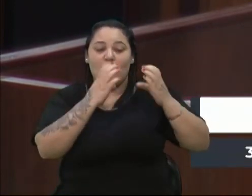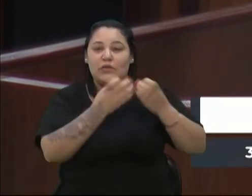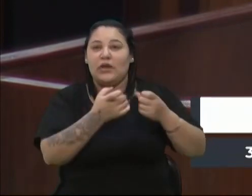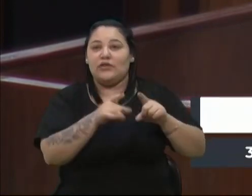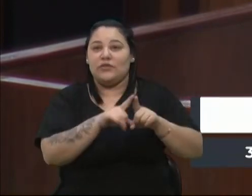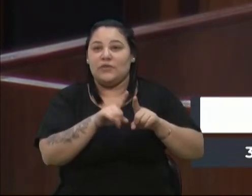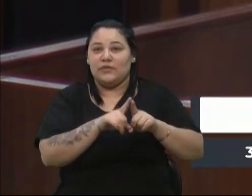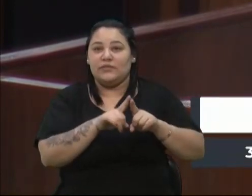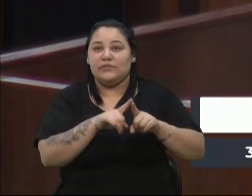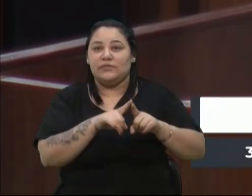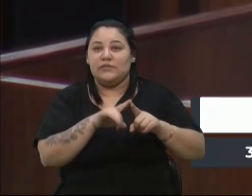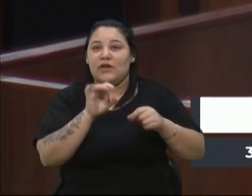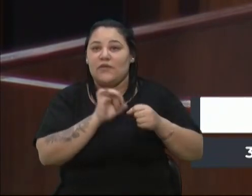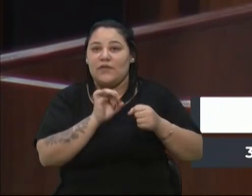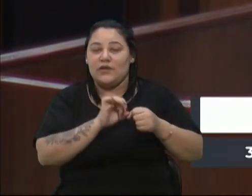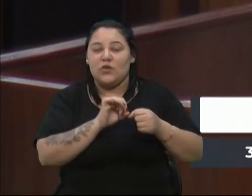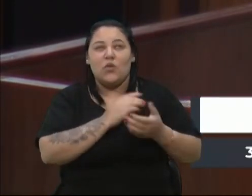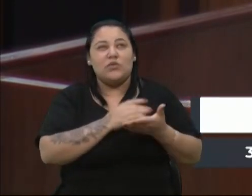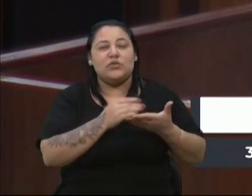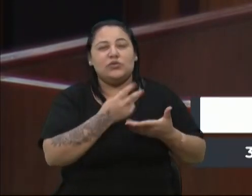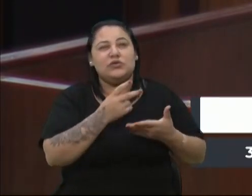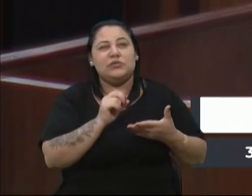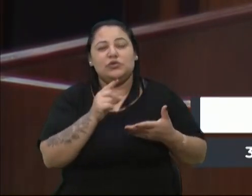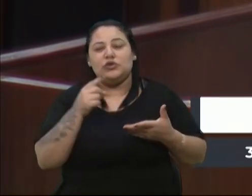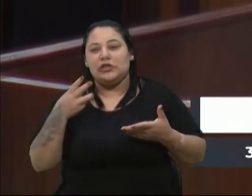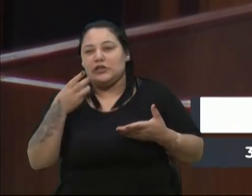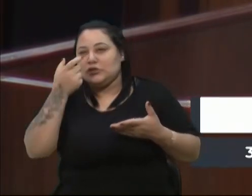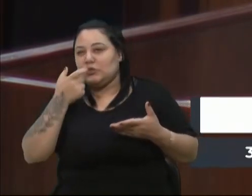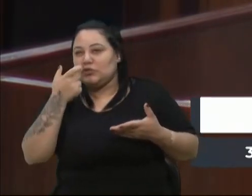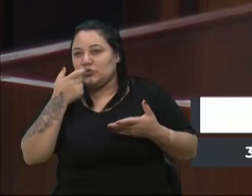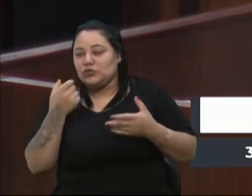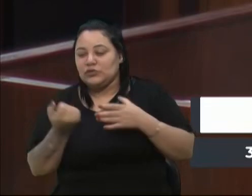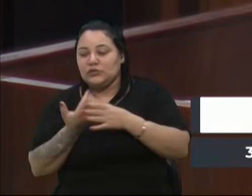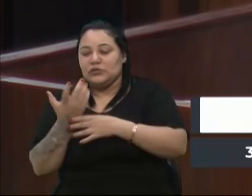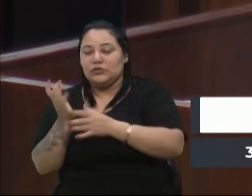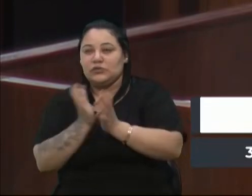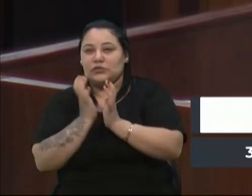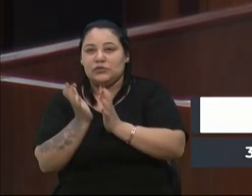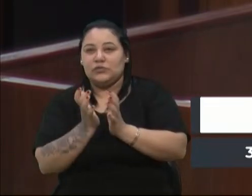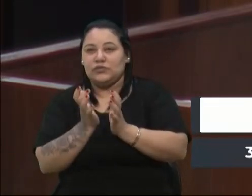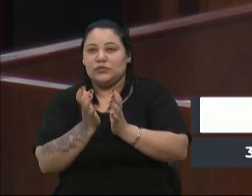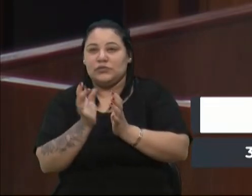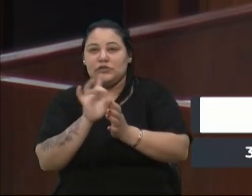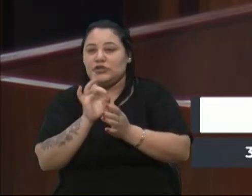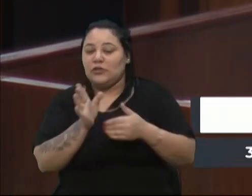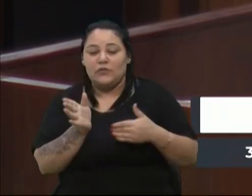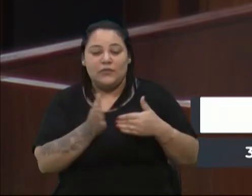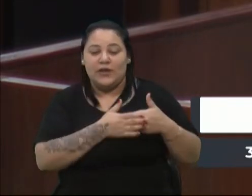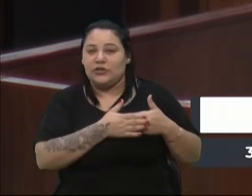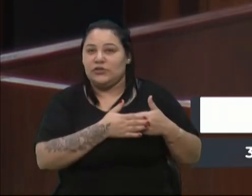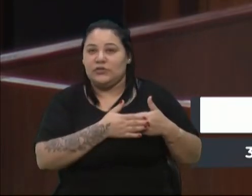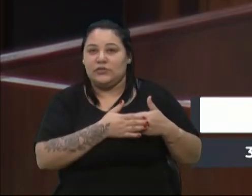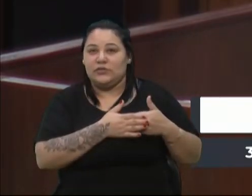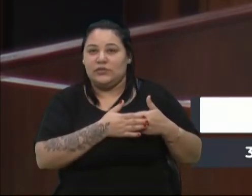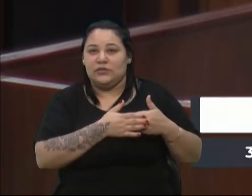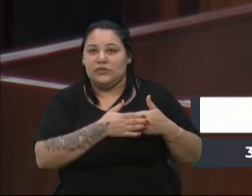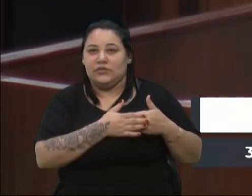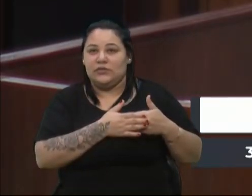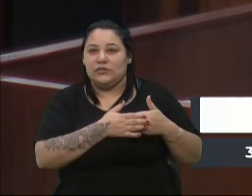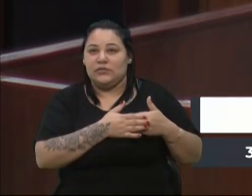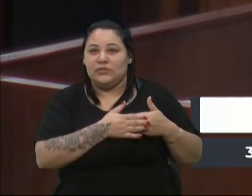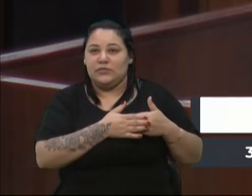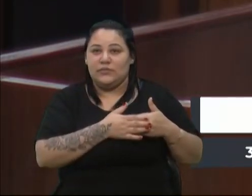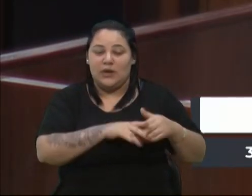foi fundado, em 2013, finalzinho de 2013, de não deixar o coro fechado para pessoas que possam pagar